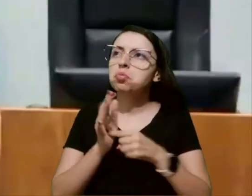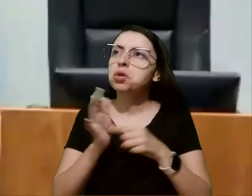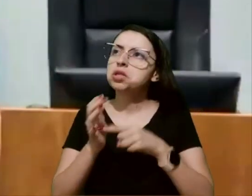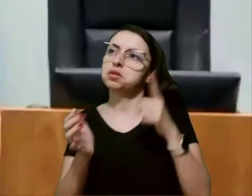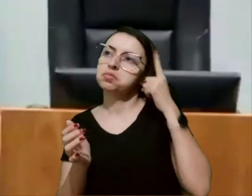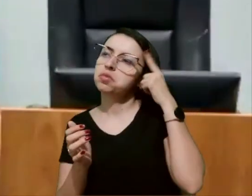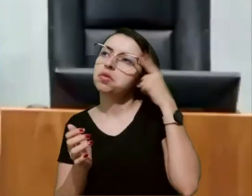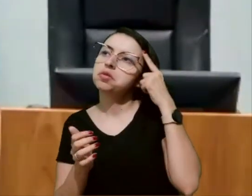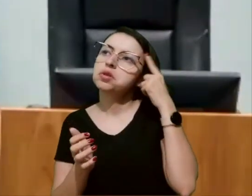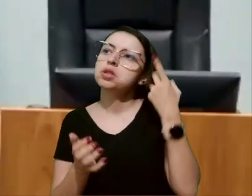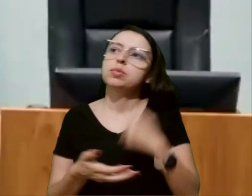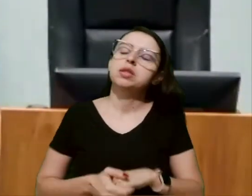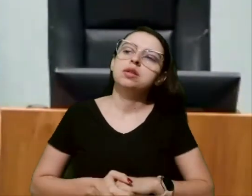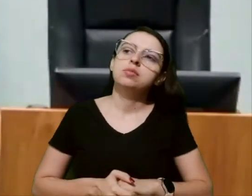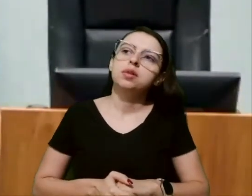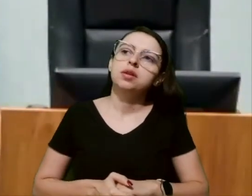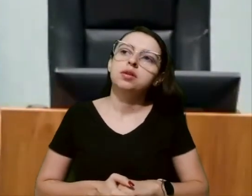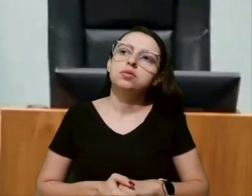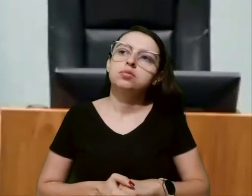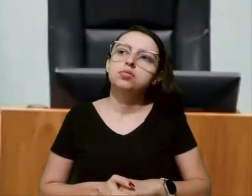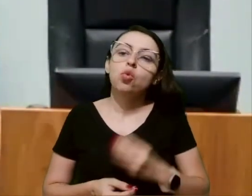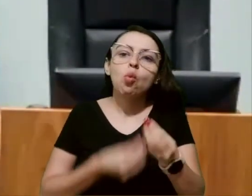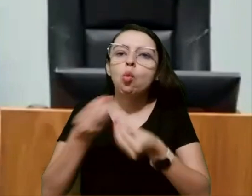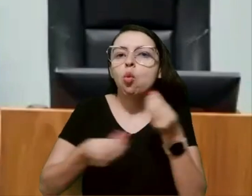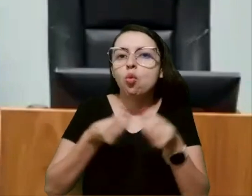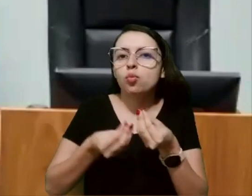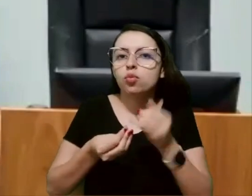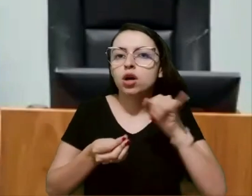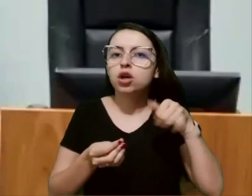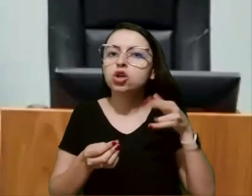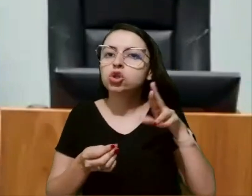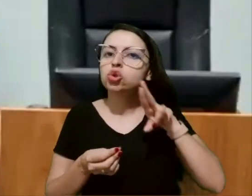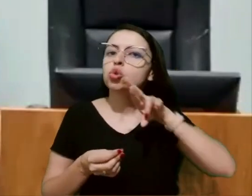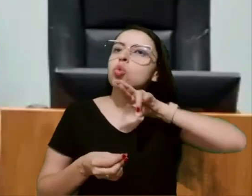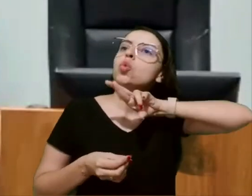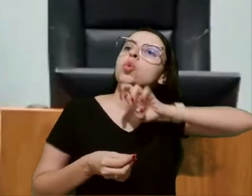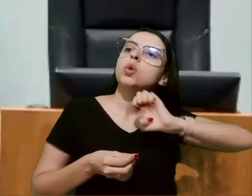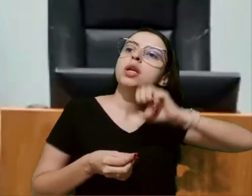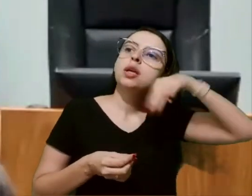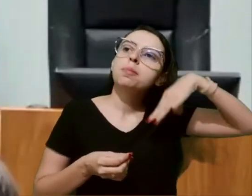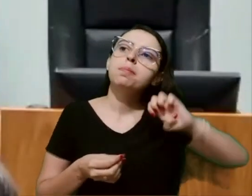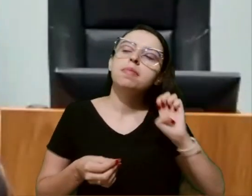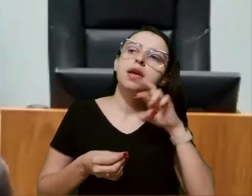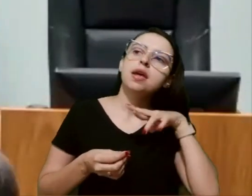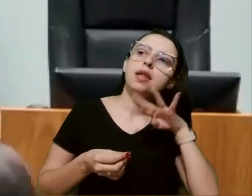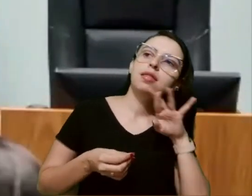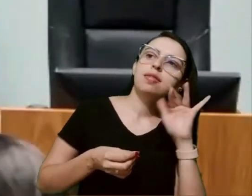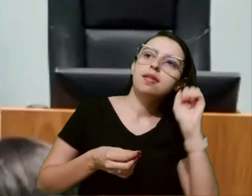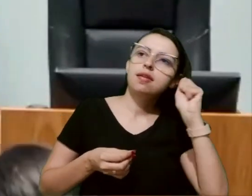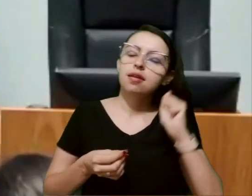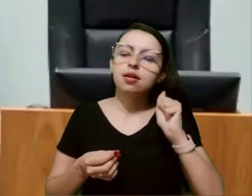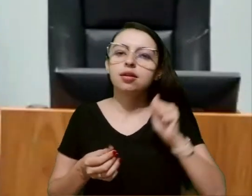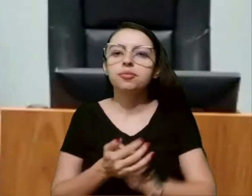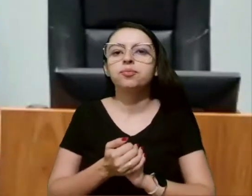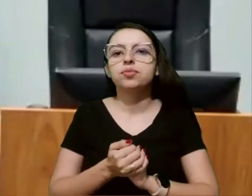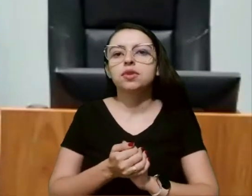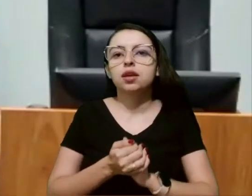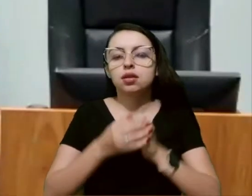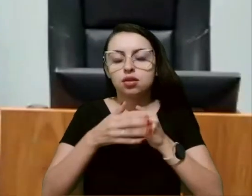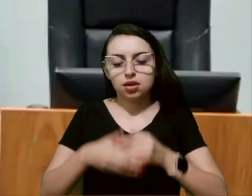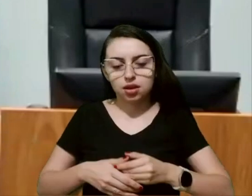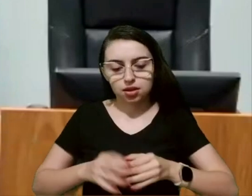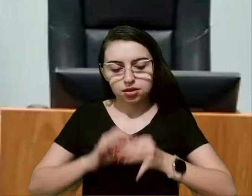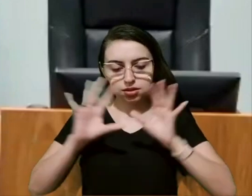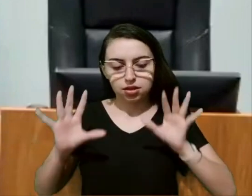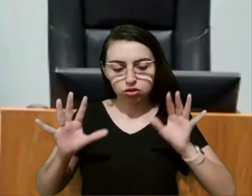reflexão para como a jurimetria poderá contribuir para o aprimoramento